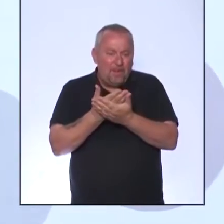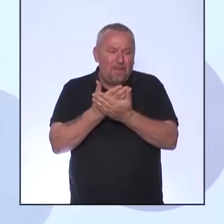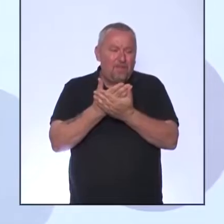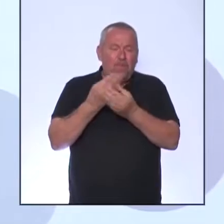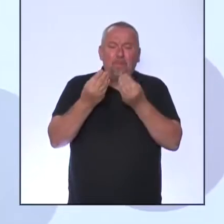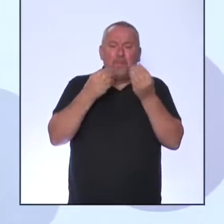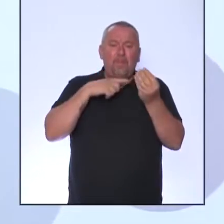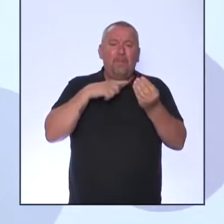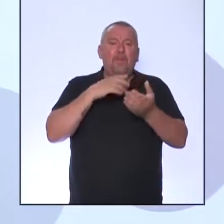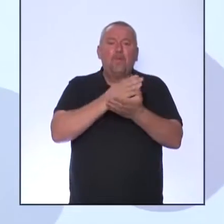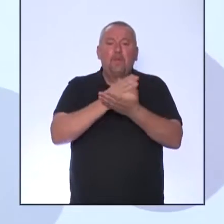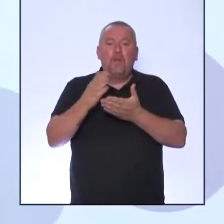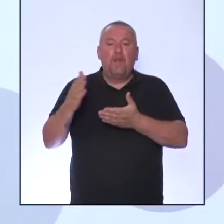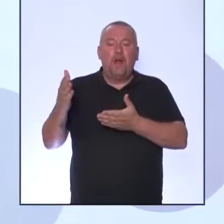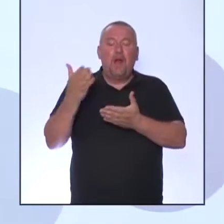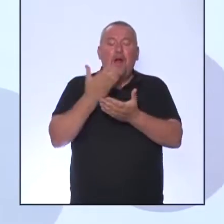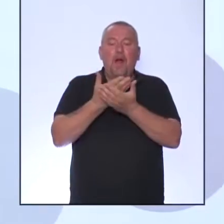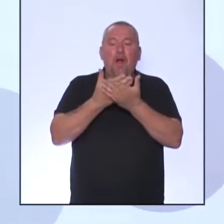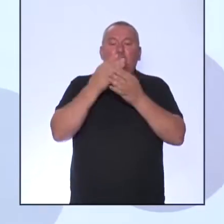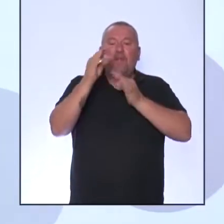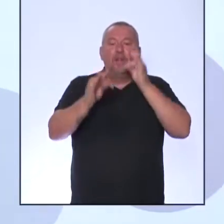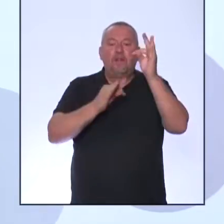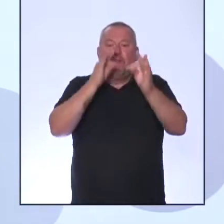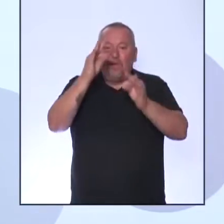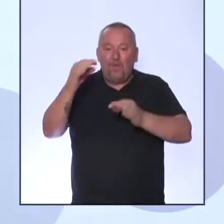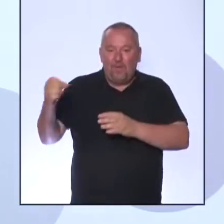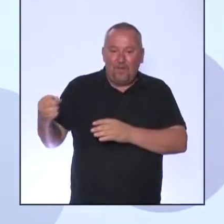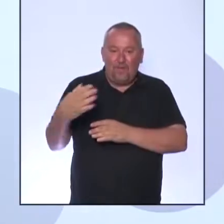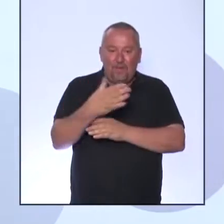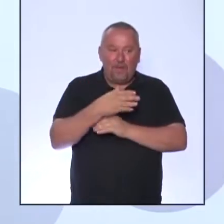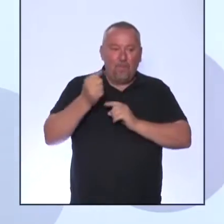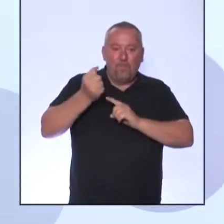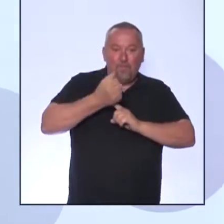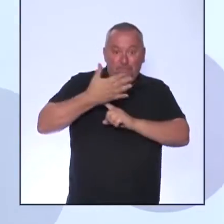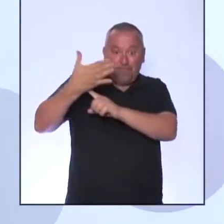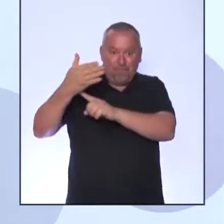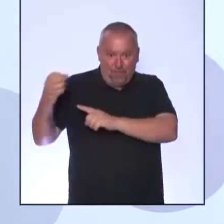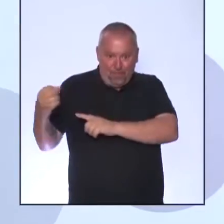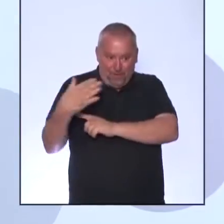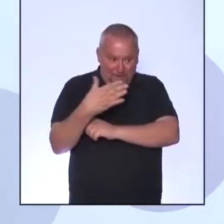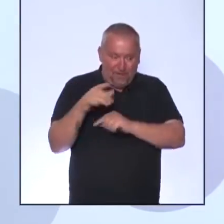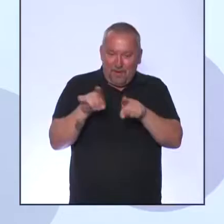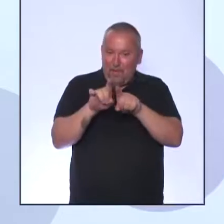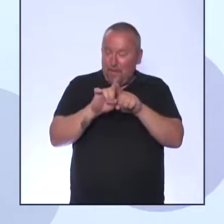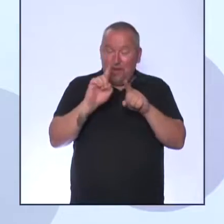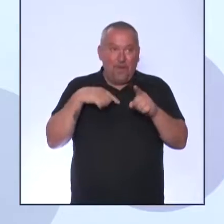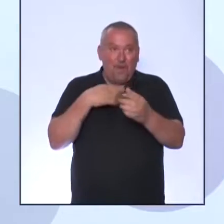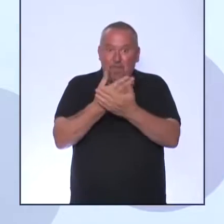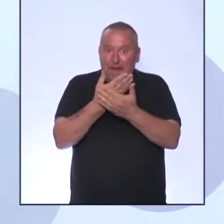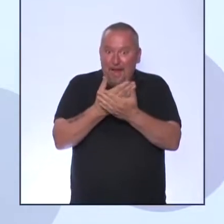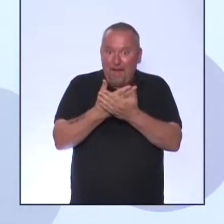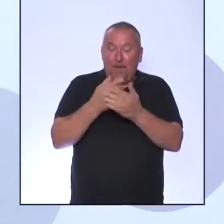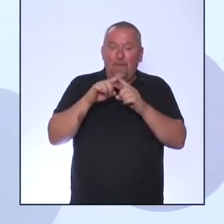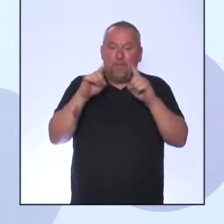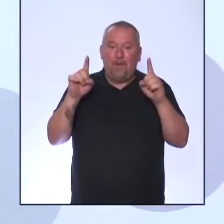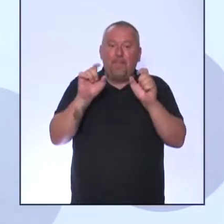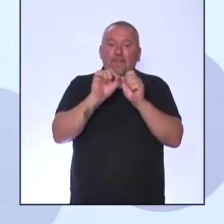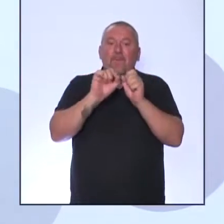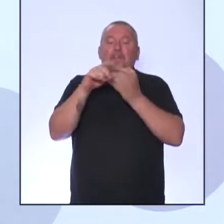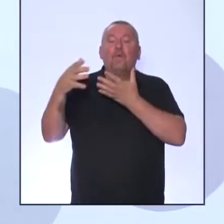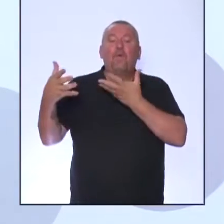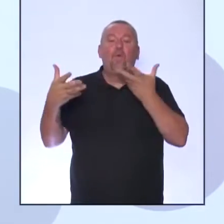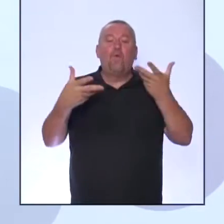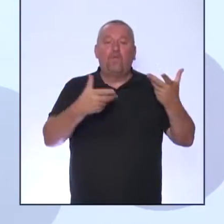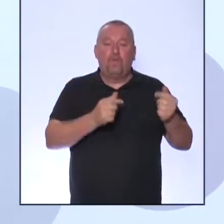gente tem começado as nossas aulas de tecnologia e inovação, elas são sempre ativas. Hoje não é uma aula tão ativa, mas vou te fazer o convite para que